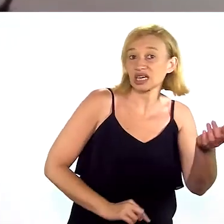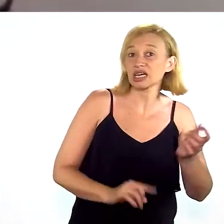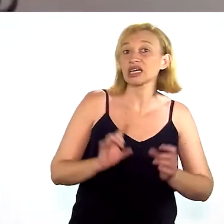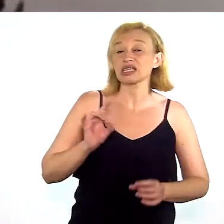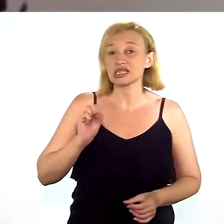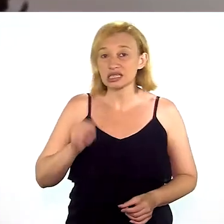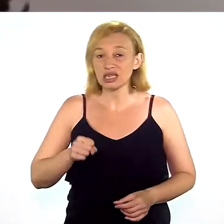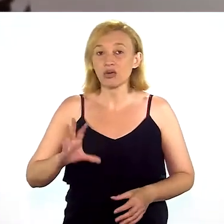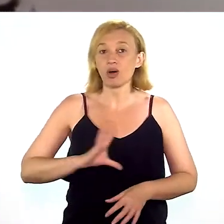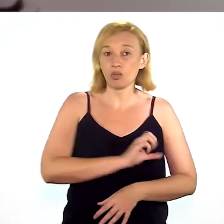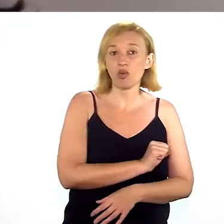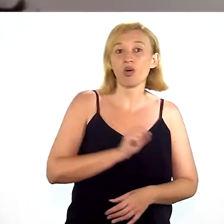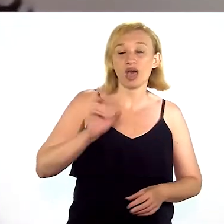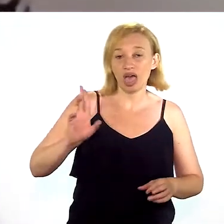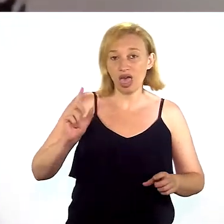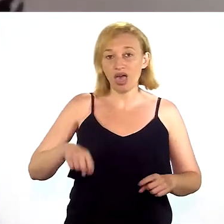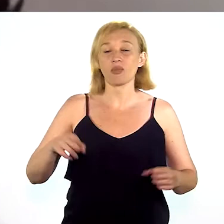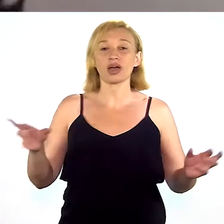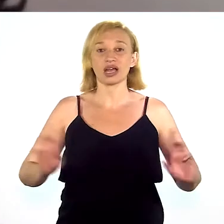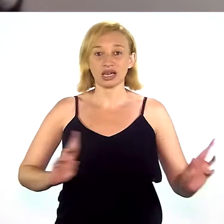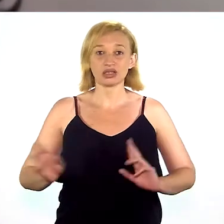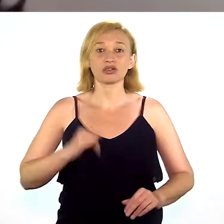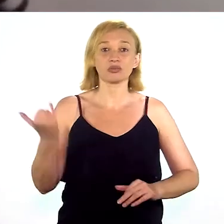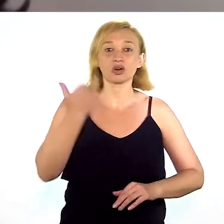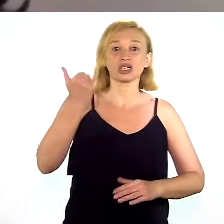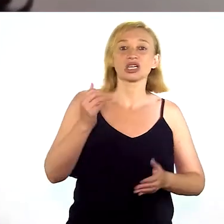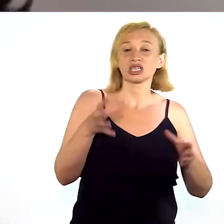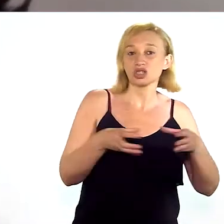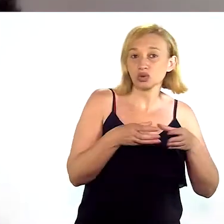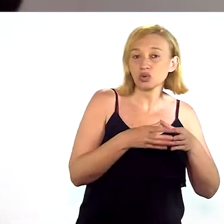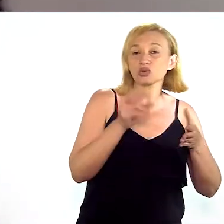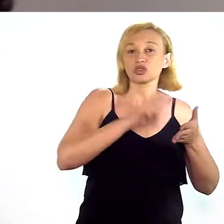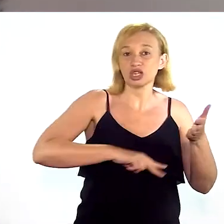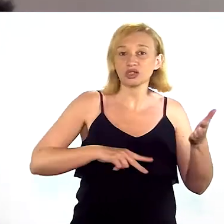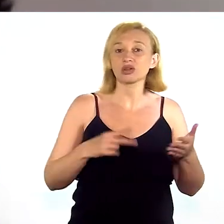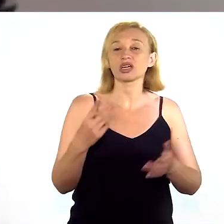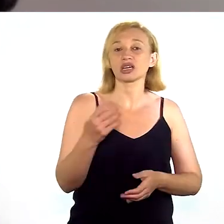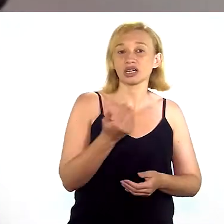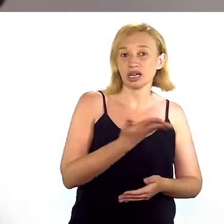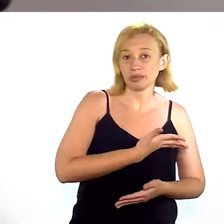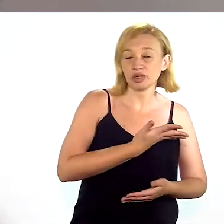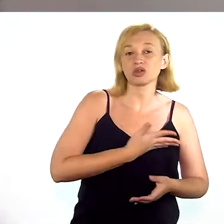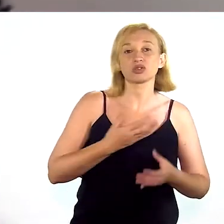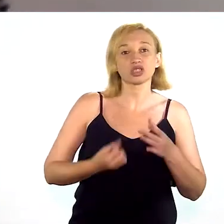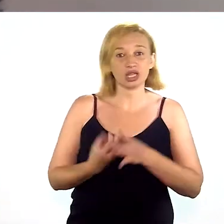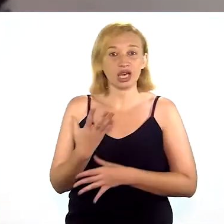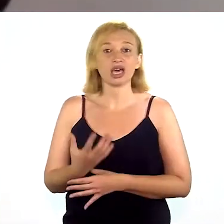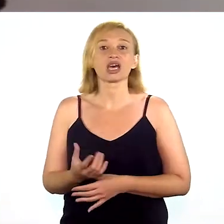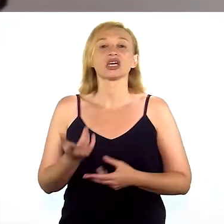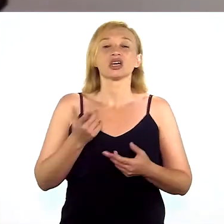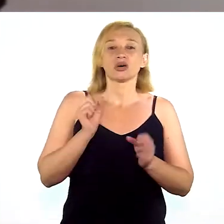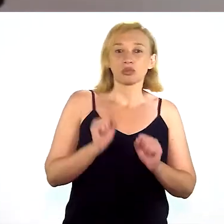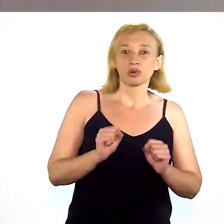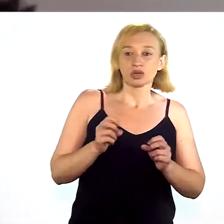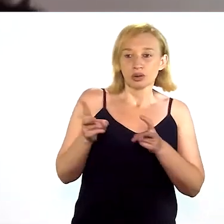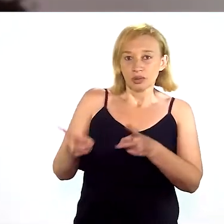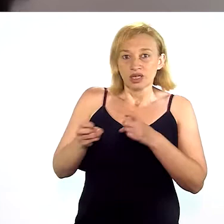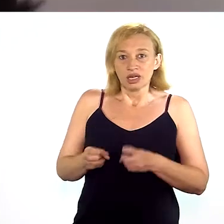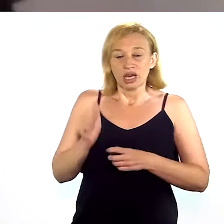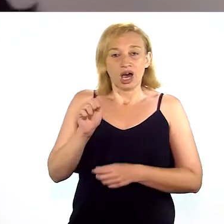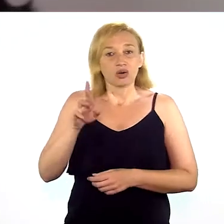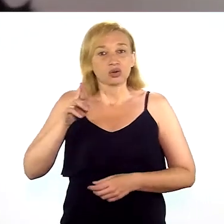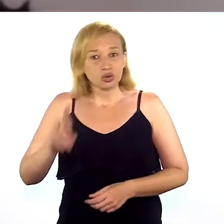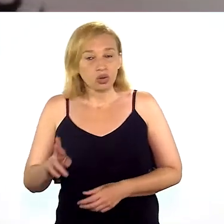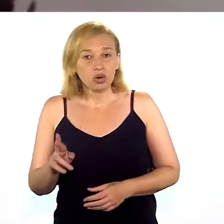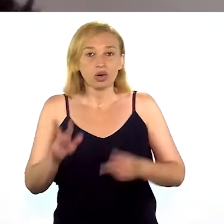a um afeto, a um apego. Há uma relação muito importante para mim, porque neste clube de leitura eu fiz grandes amigos, porque eu pude conhecer